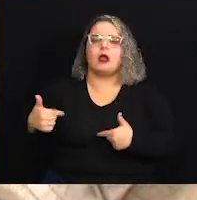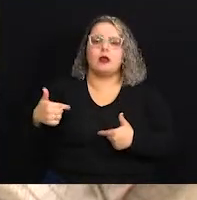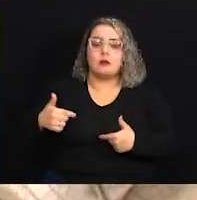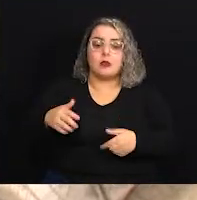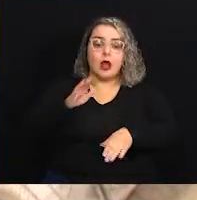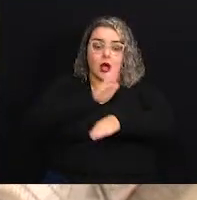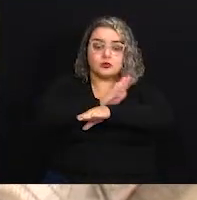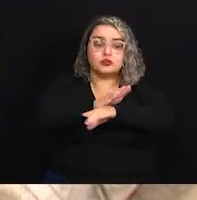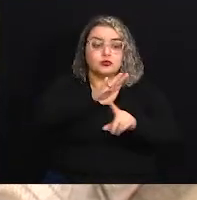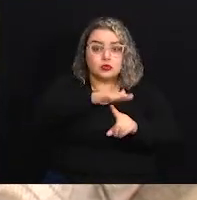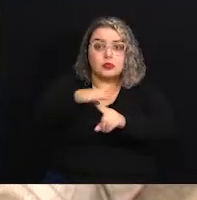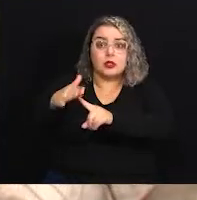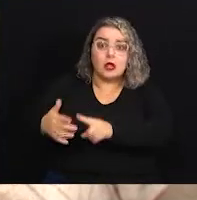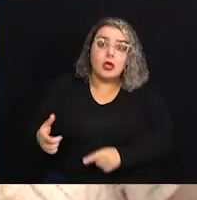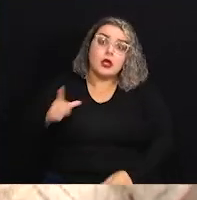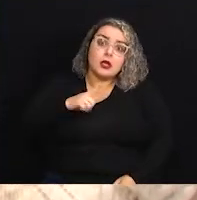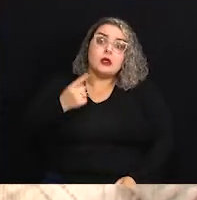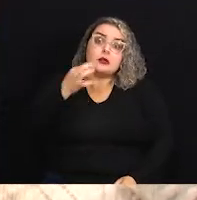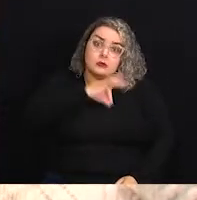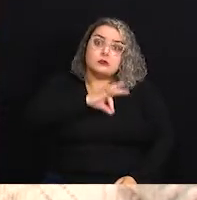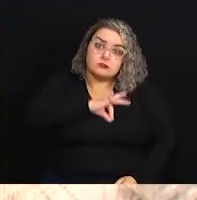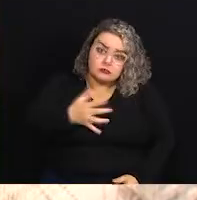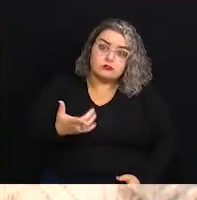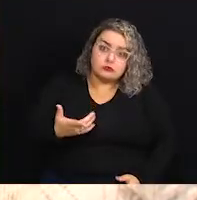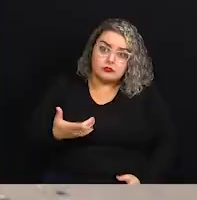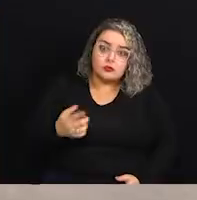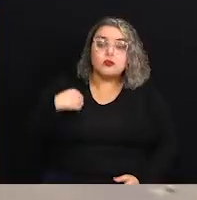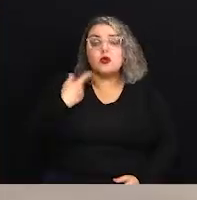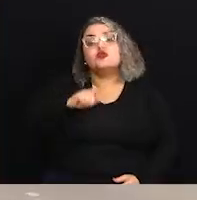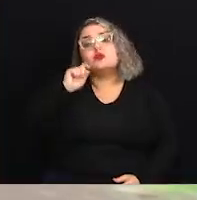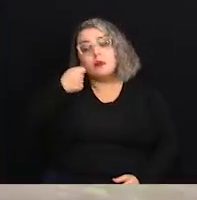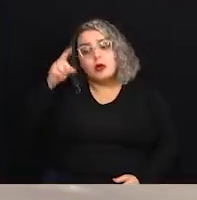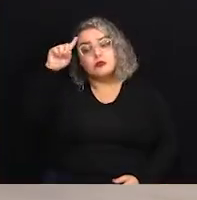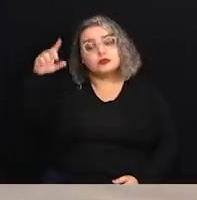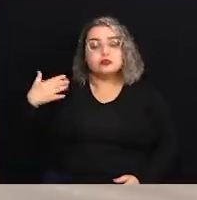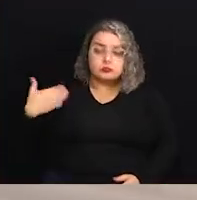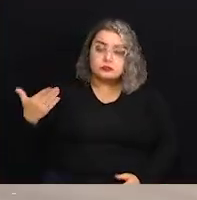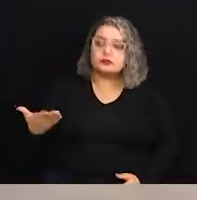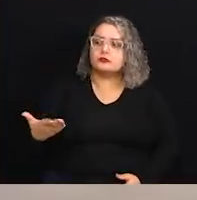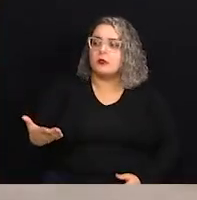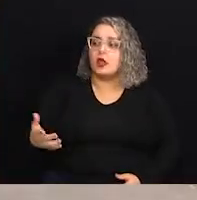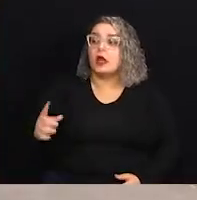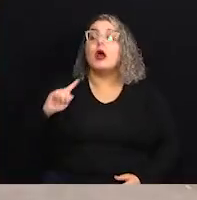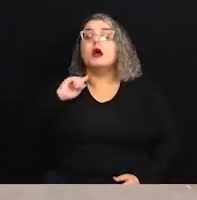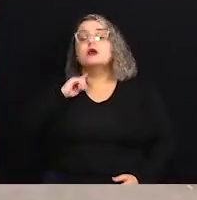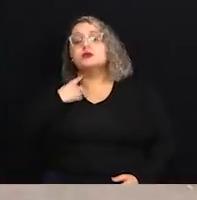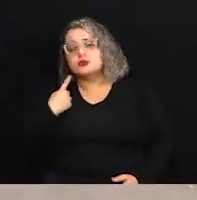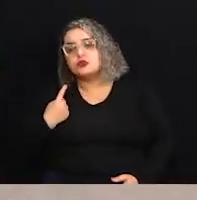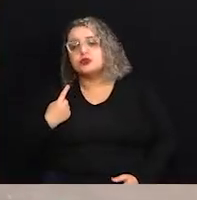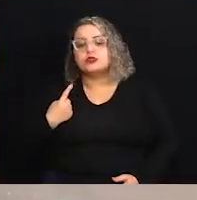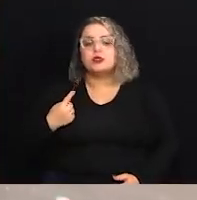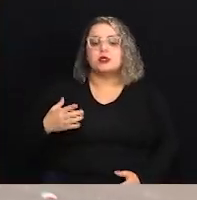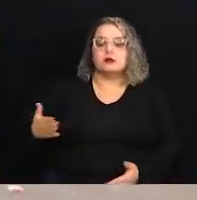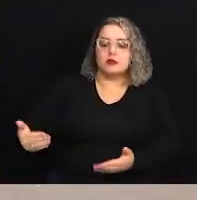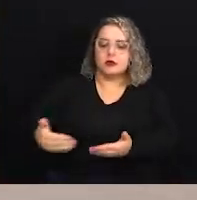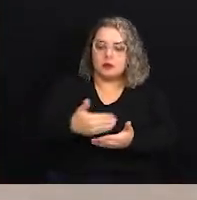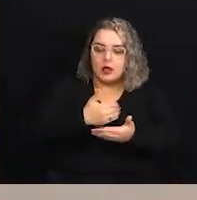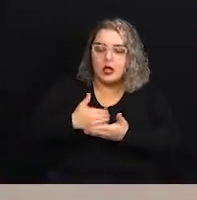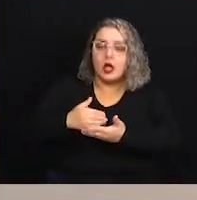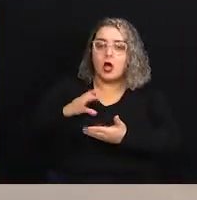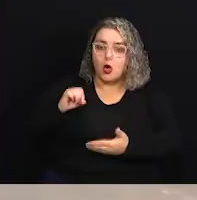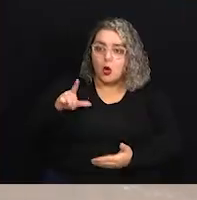para coisar o meio ambiente e para ganhar o nosso pão nosso de cada dia, né? Aqui os resíduos recolhidos pela coleta